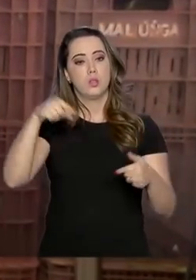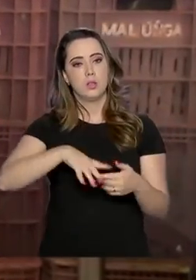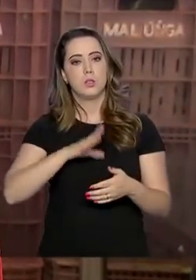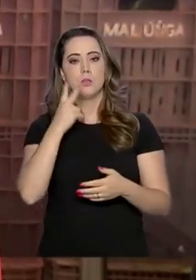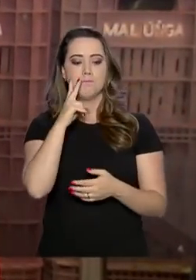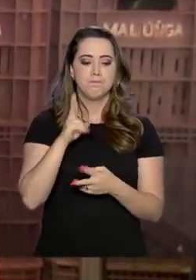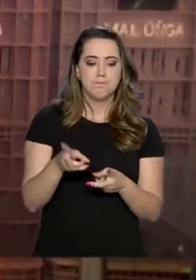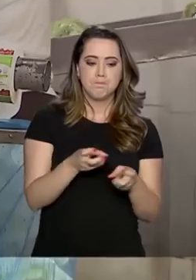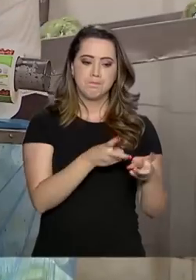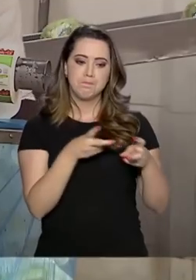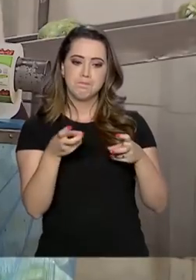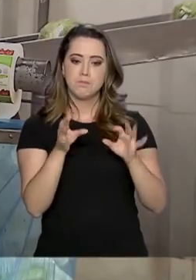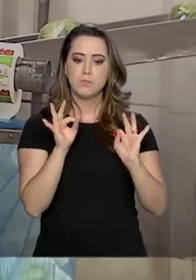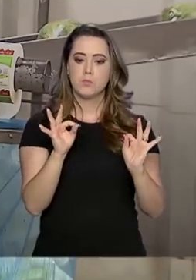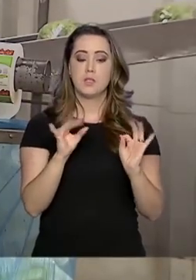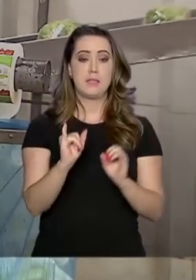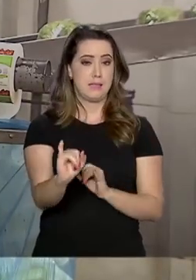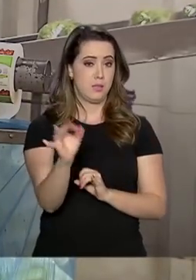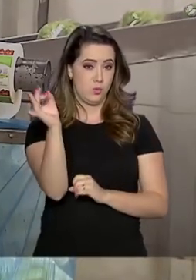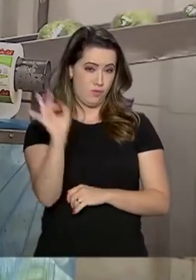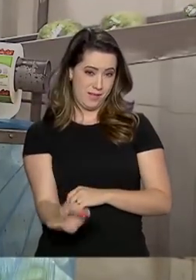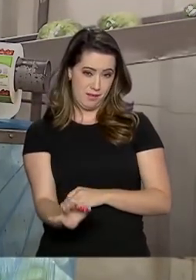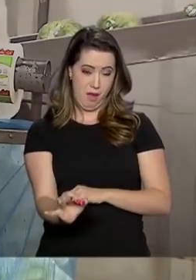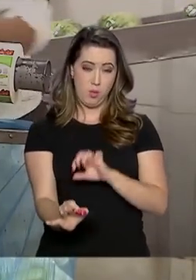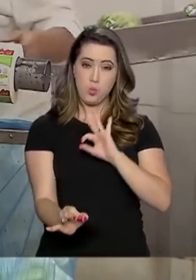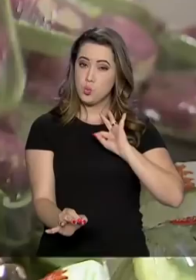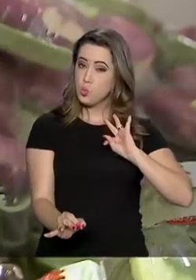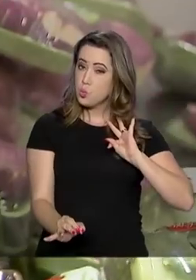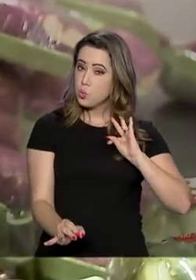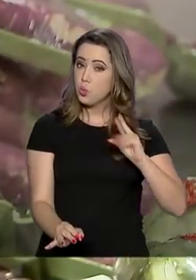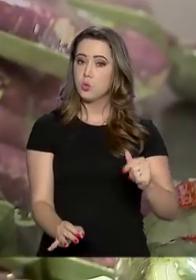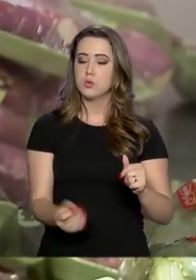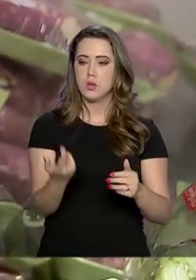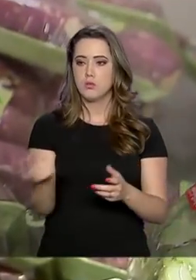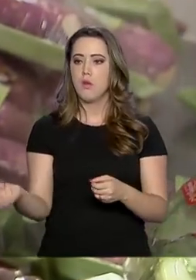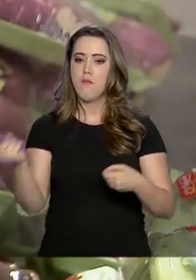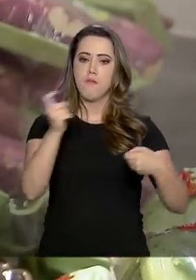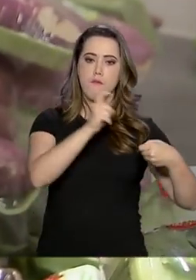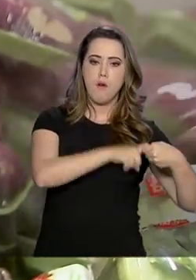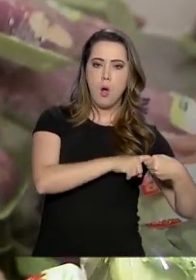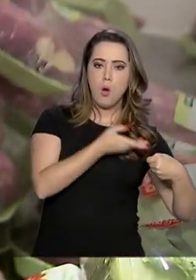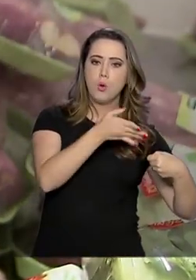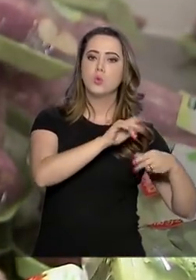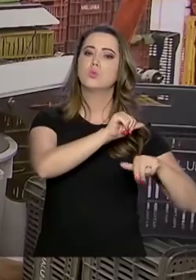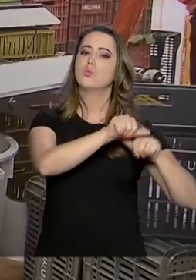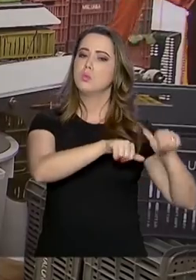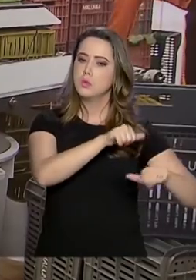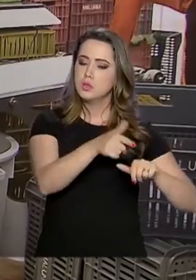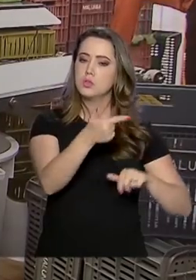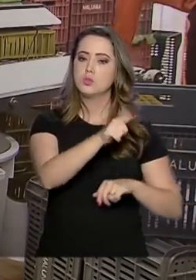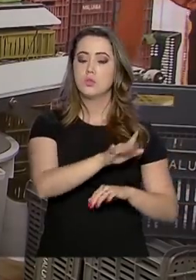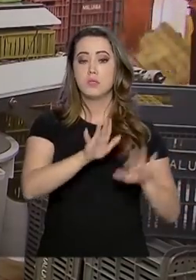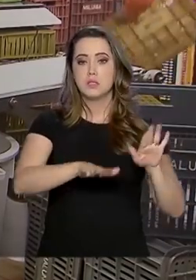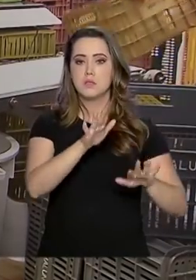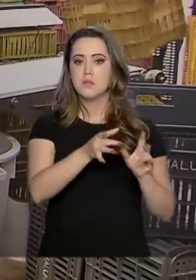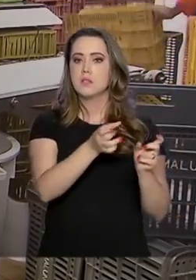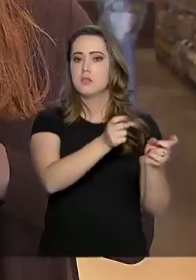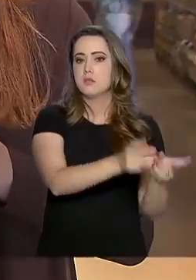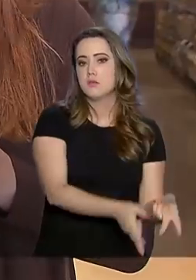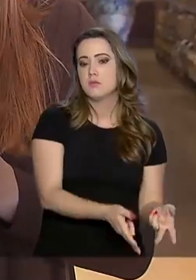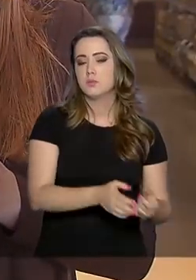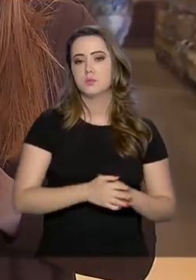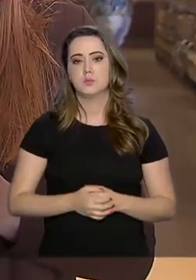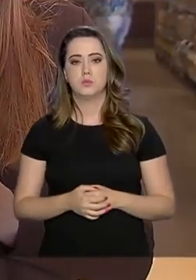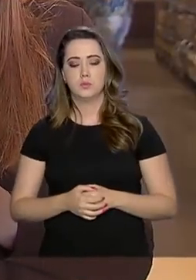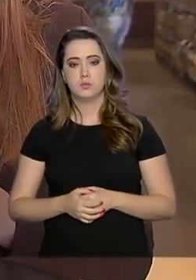Então, todos os aspectos. Se não tiver conforme, eu devolvo para trás, vamos refazer ou às vezes até descartar.